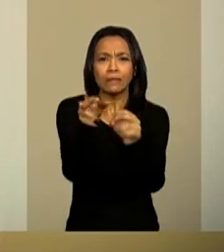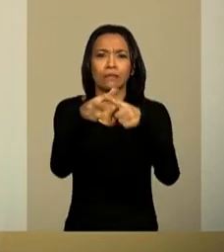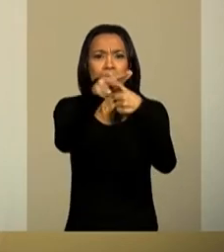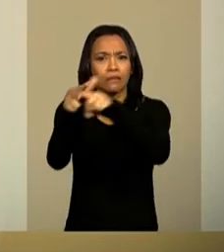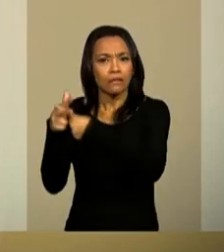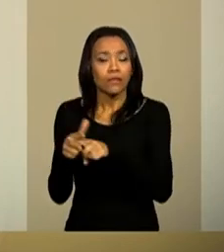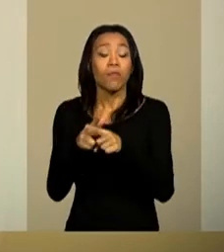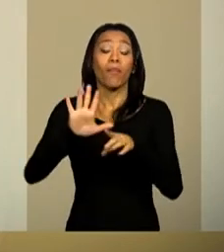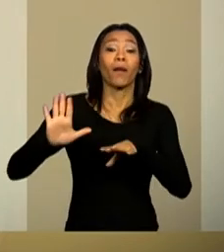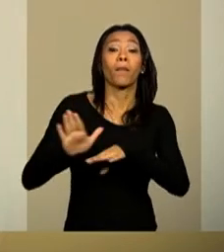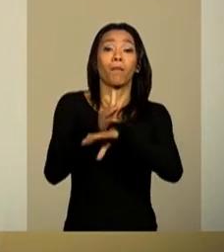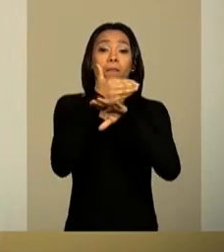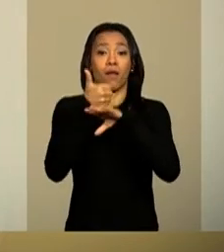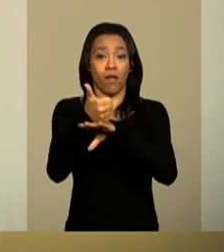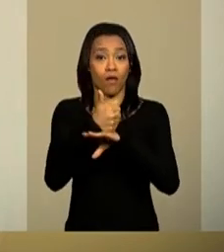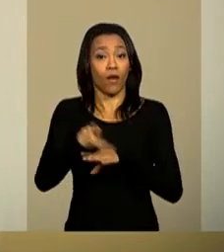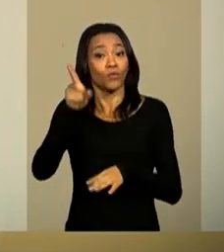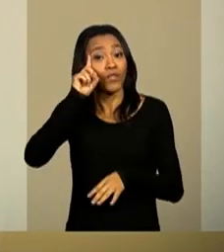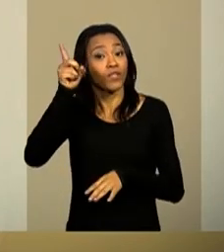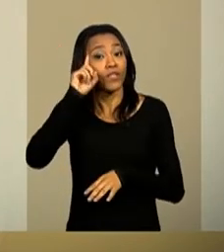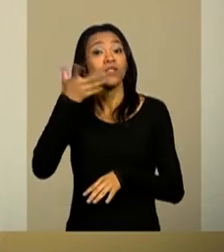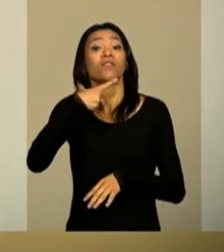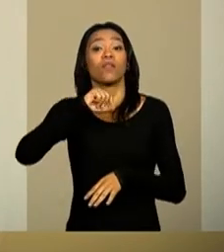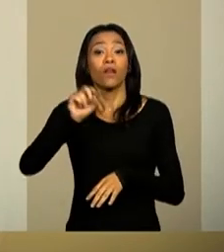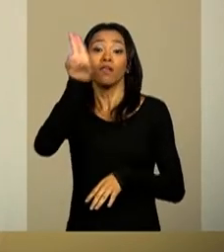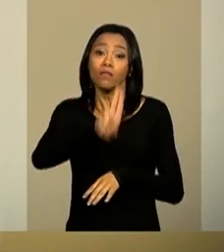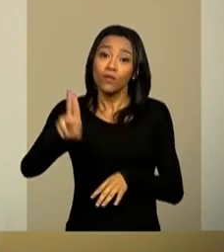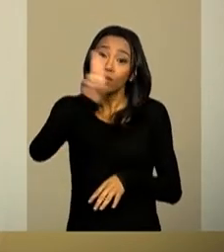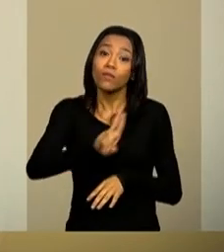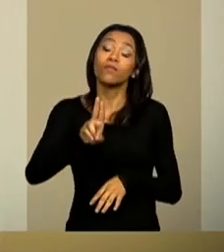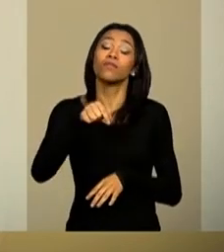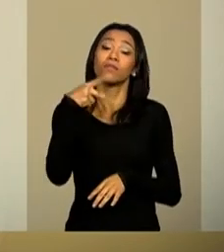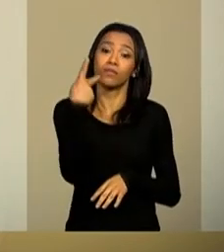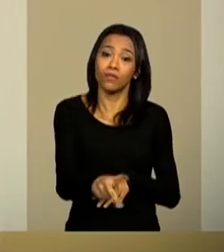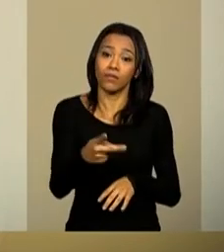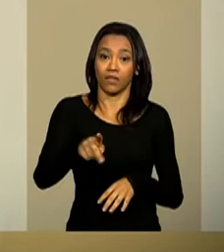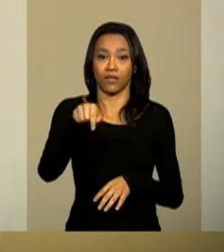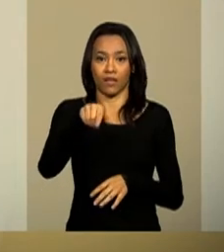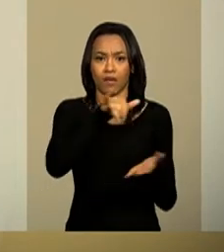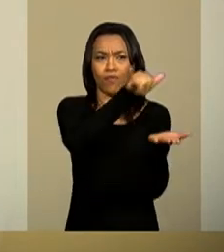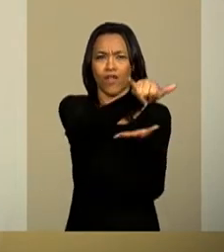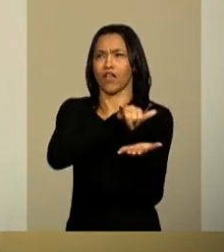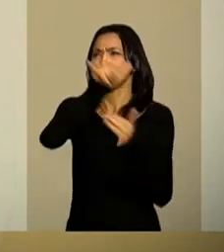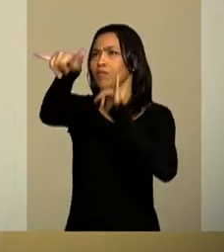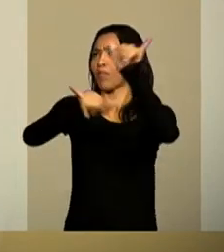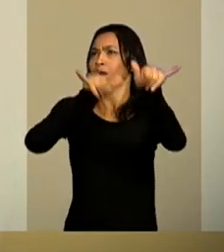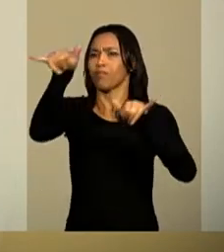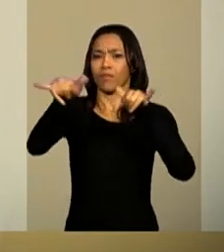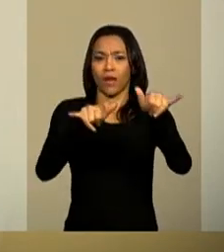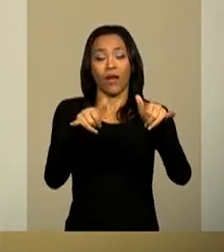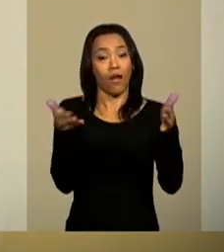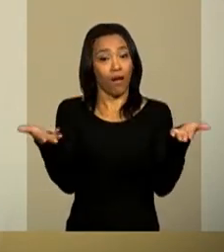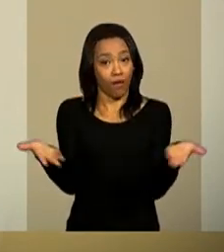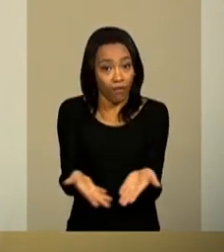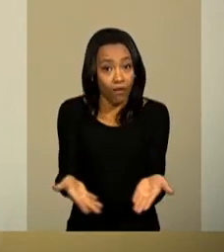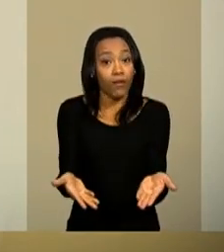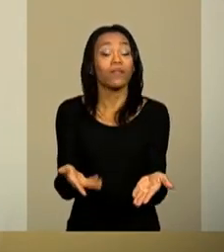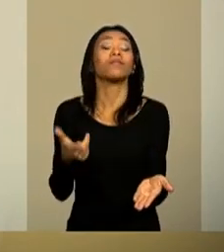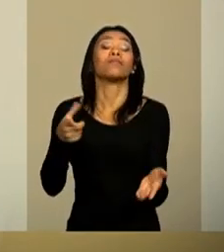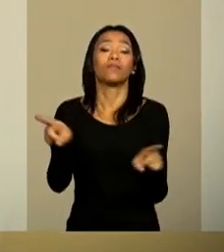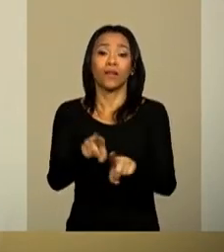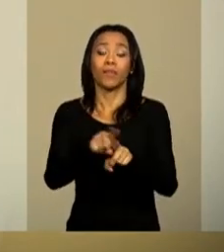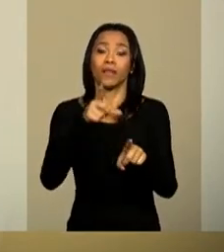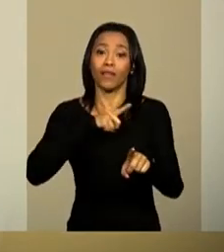tudo, melhorar o dia a dia dos brasileiros que cada vez mais viajam de avião. Agora, também